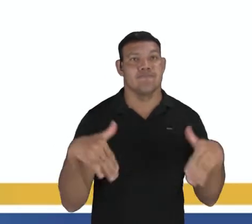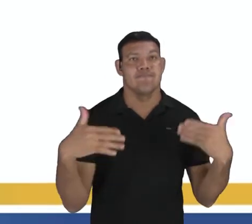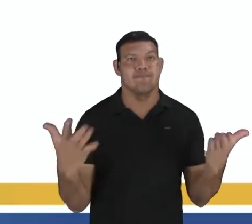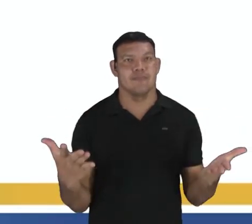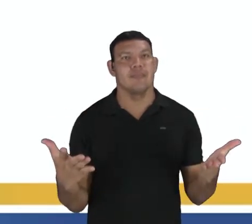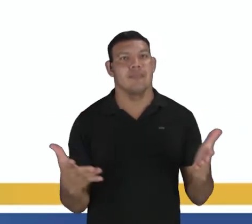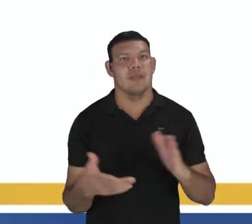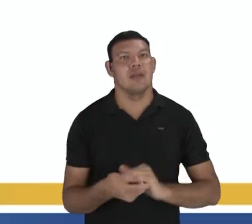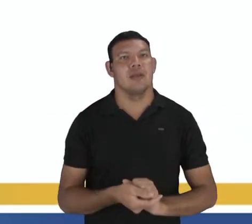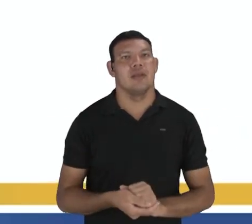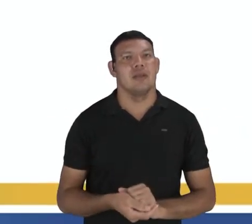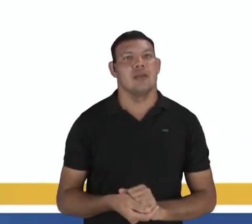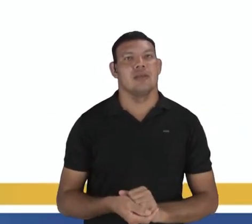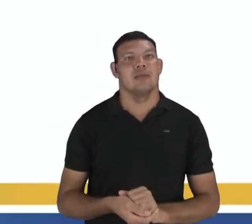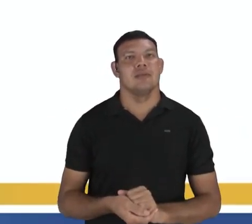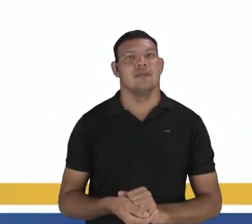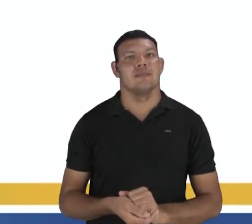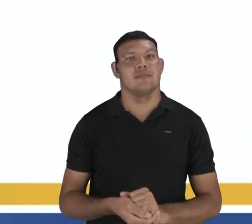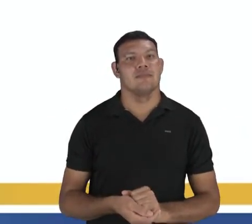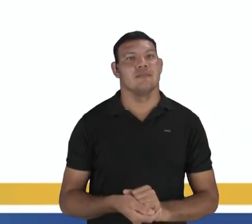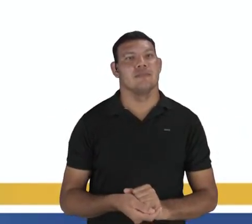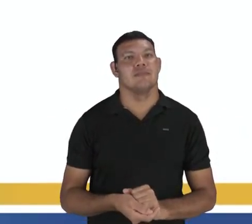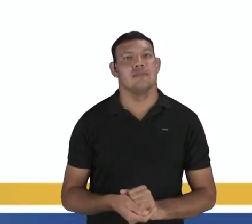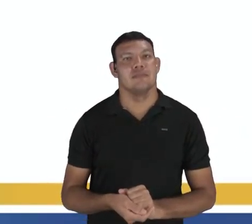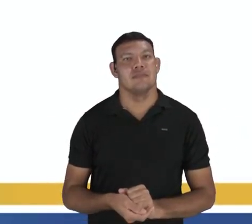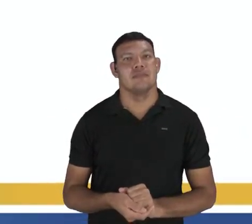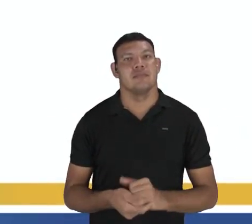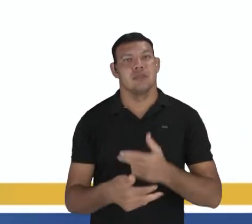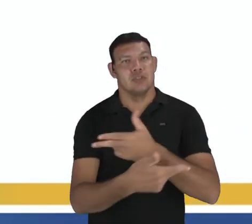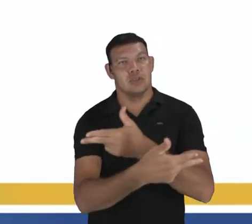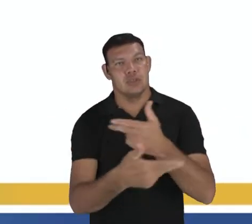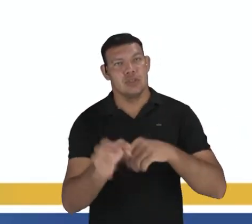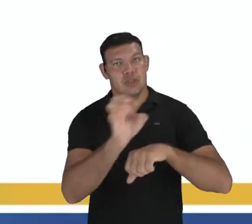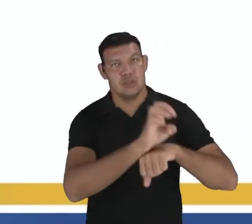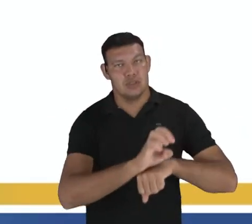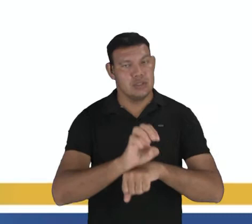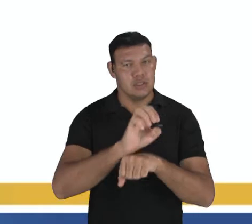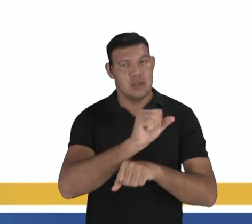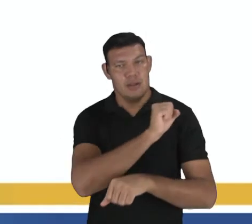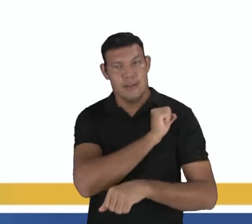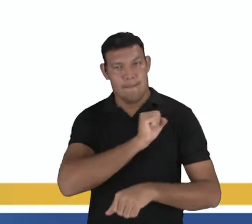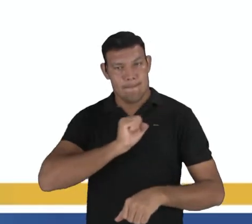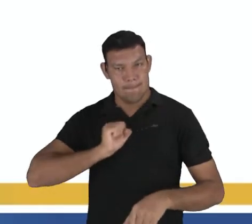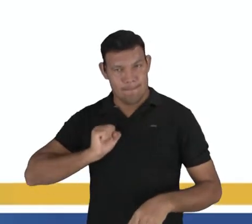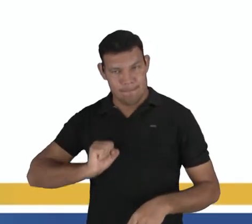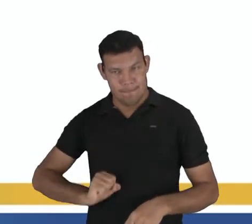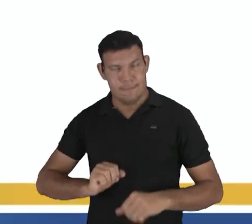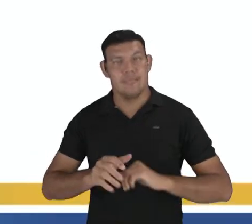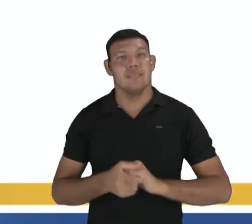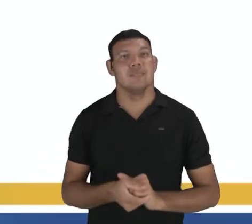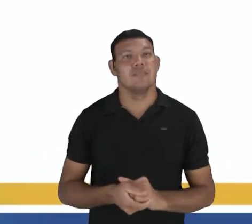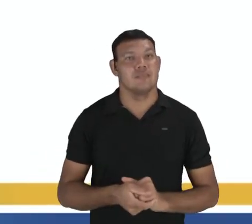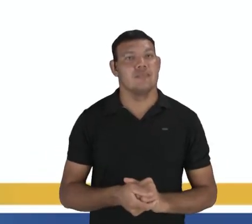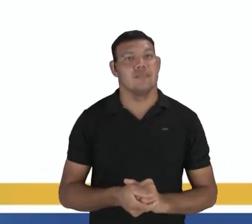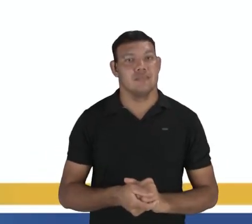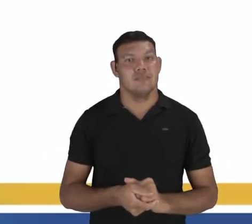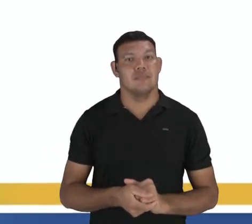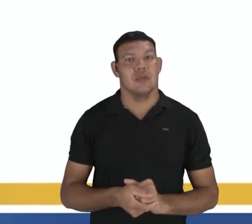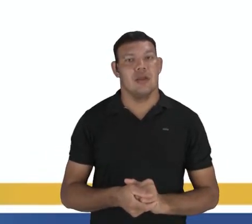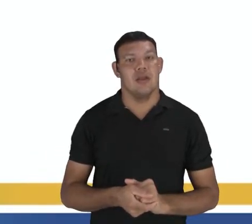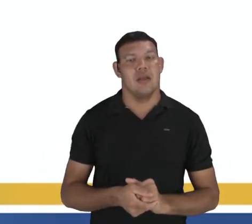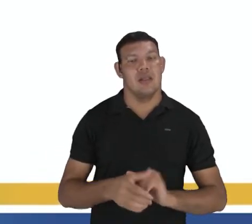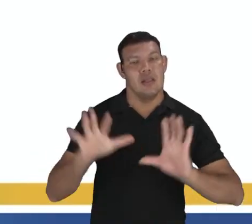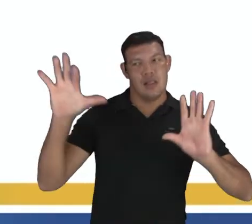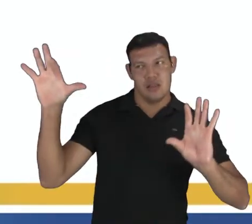gente vai ter a figura do rei que vai surgir, né? E a figura também do sacerdote, que vai fazer essa interferência do homem com o